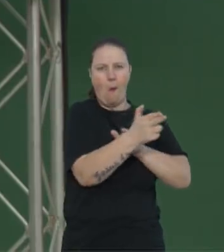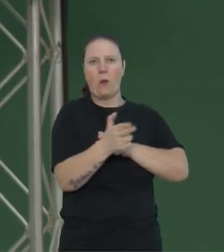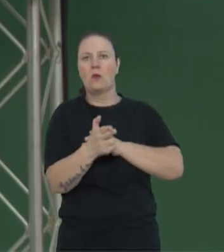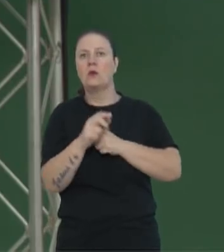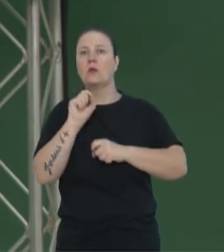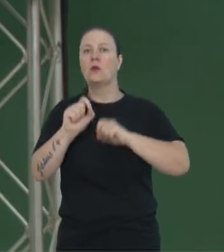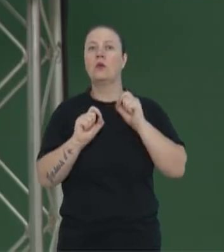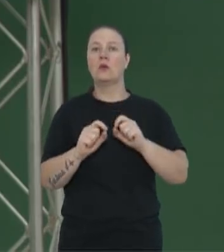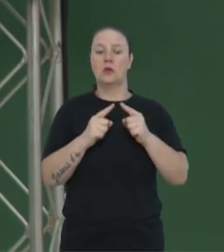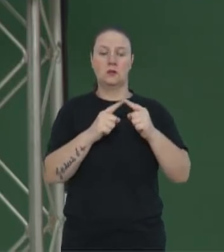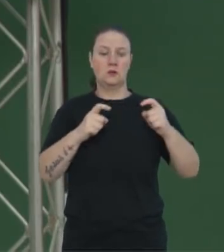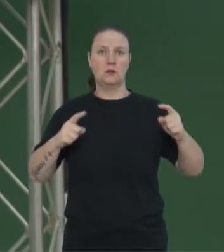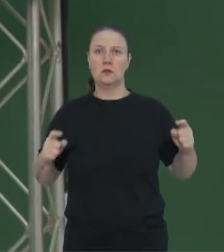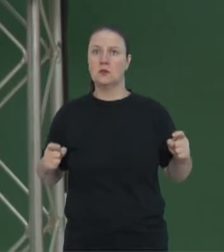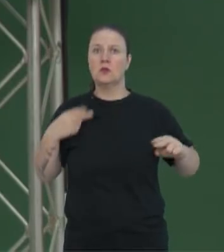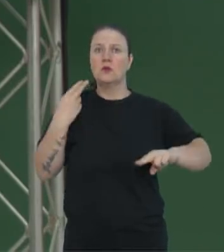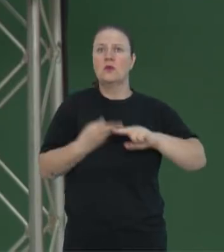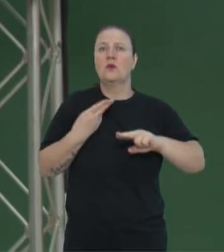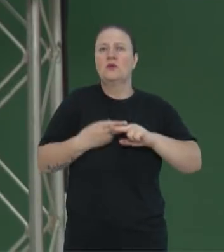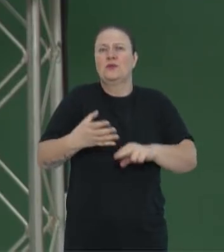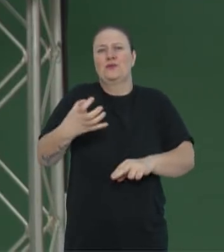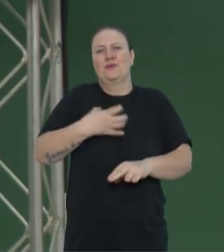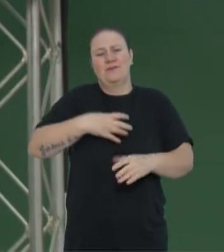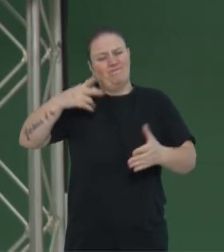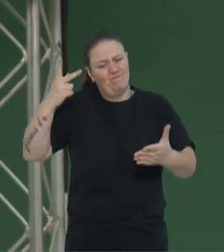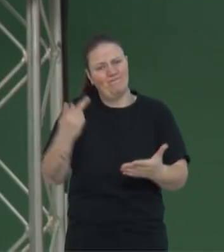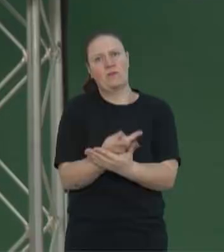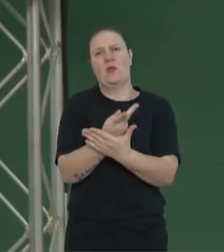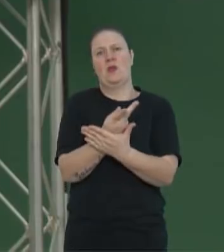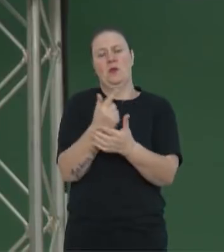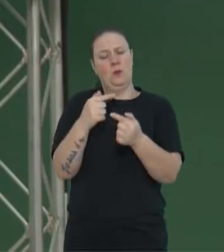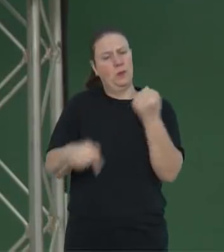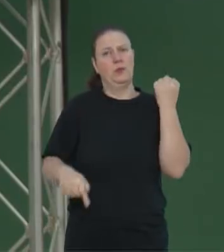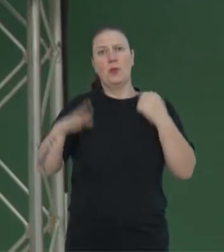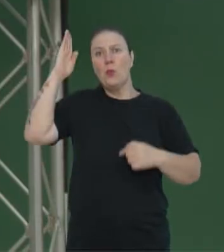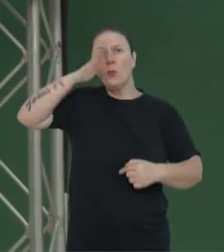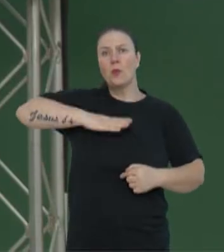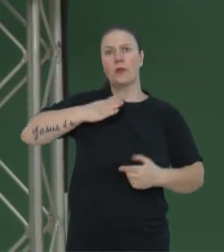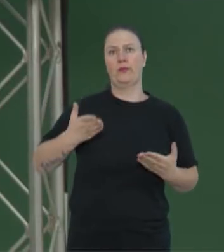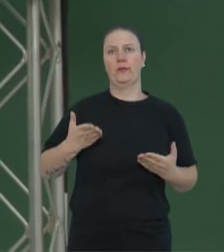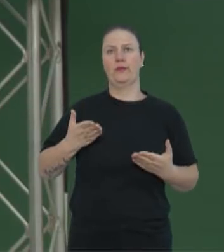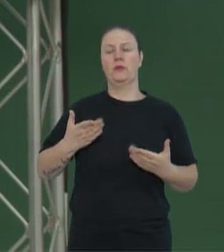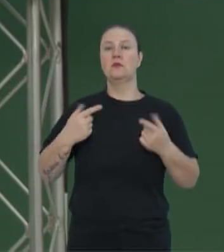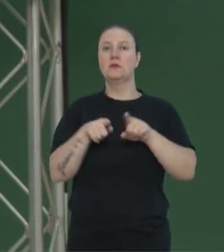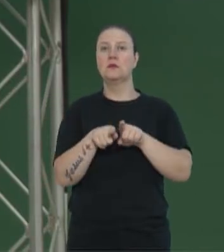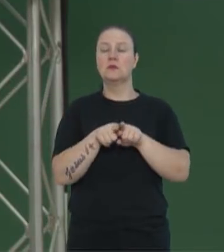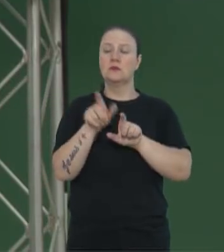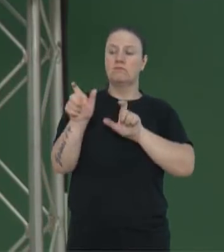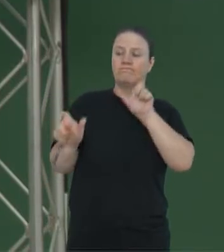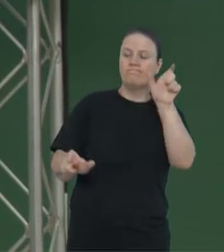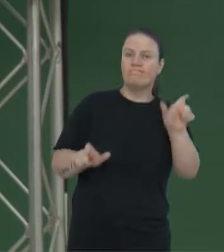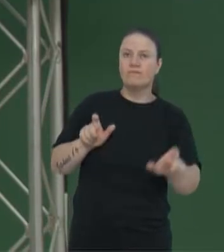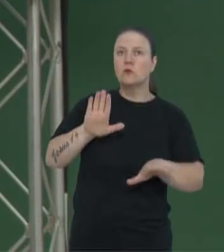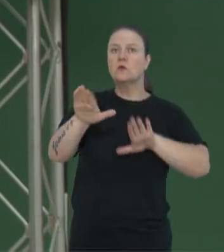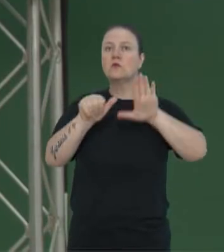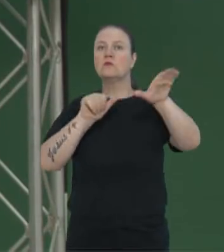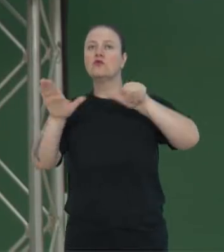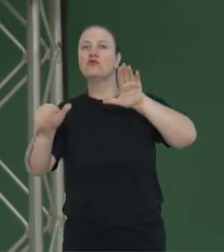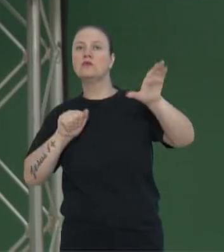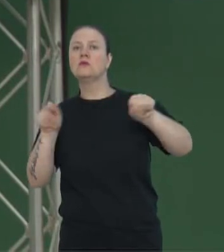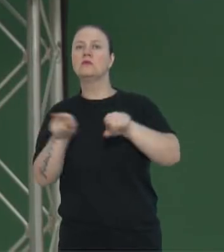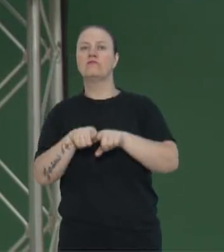científico não foi tão bem utilizado, não foi utilizado para o bem. Também as pessoas foram chamadas para ser